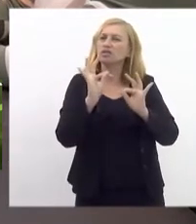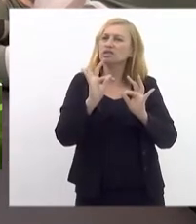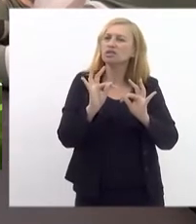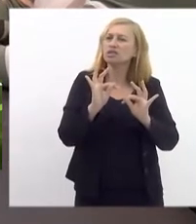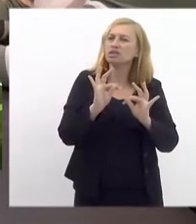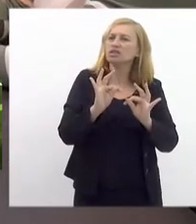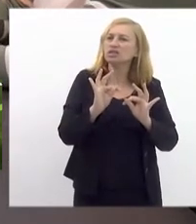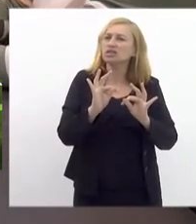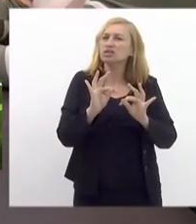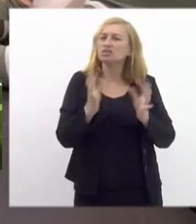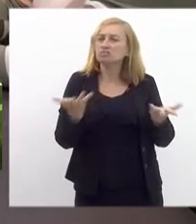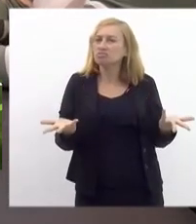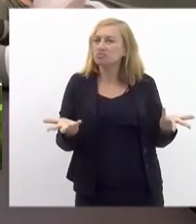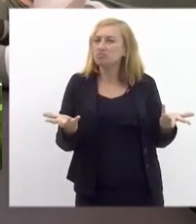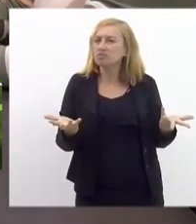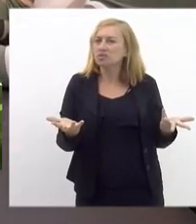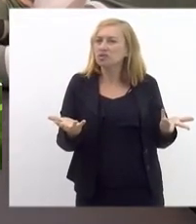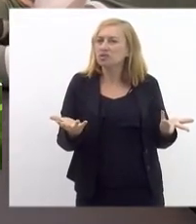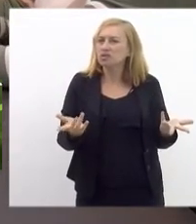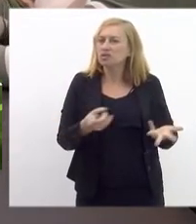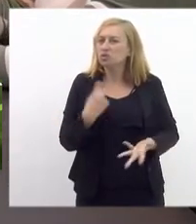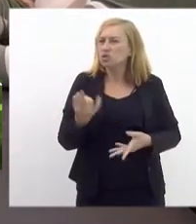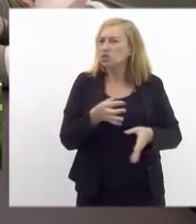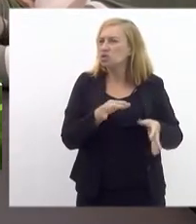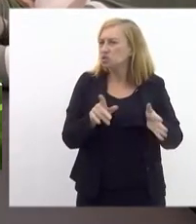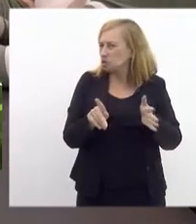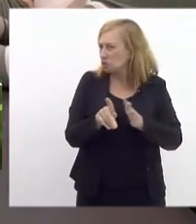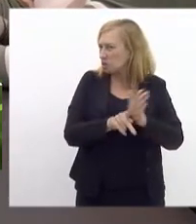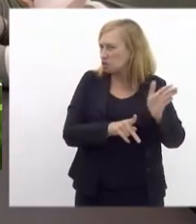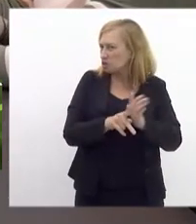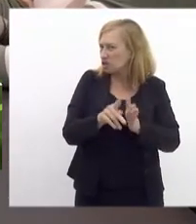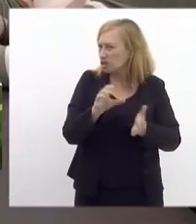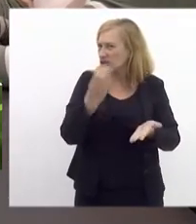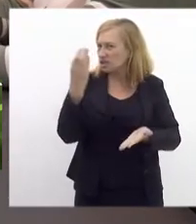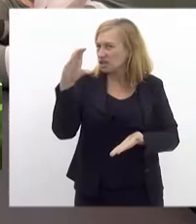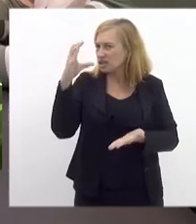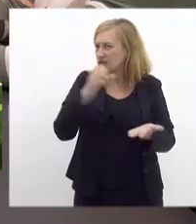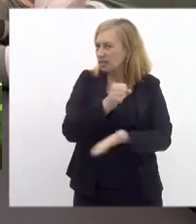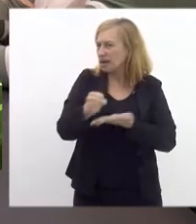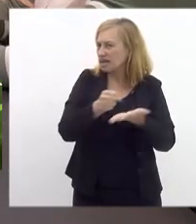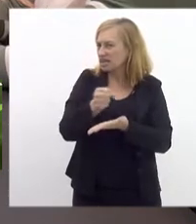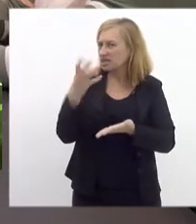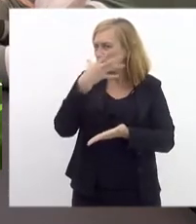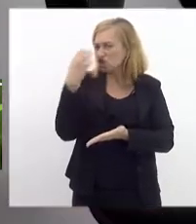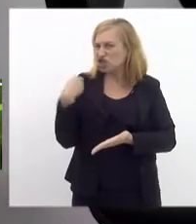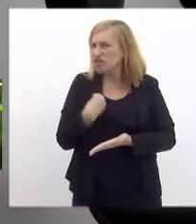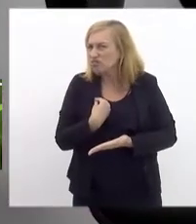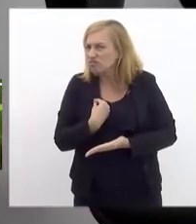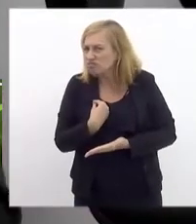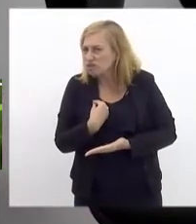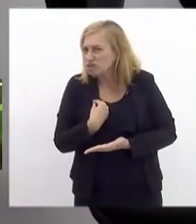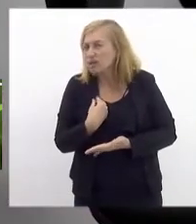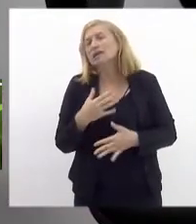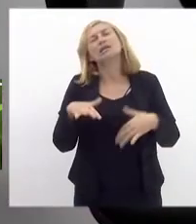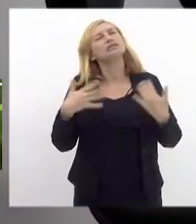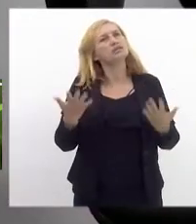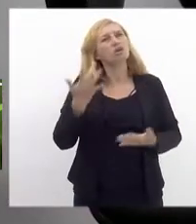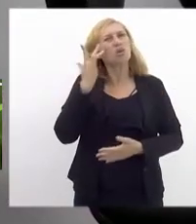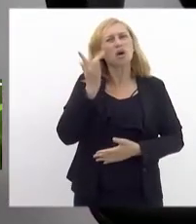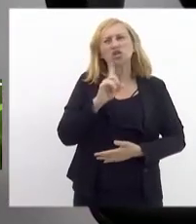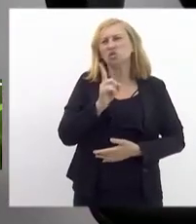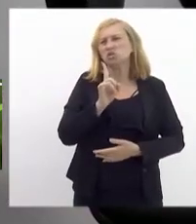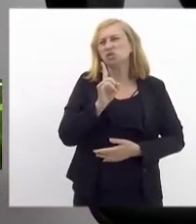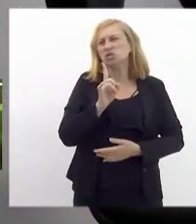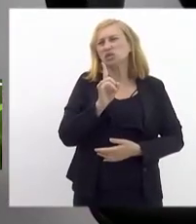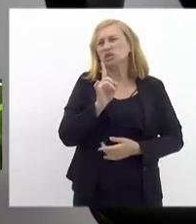nos órgãos públicos estaduais. Ou seja, os nossos projetos de ciência básica vão ficar para trás na tramitação? Então, eu acho que isso não só é uma